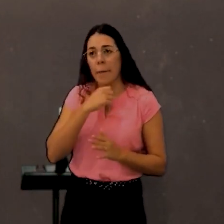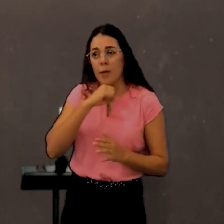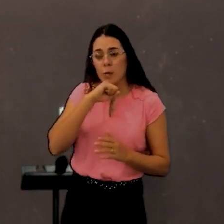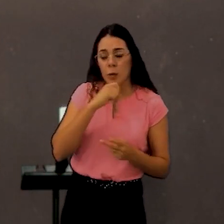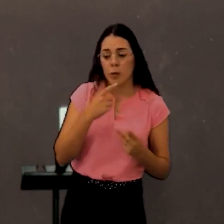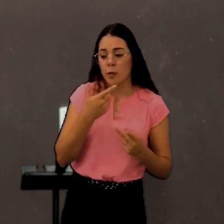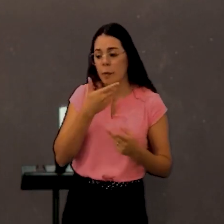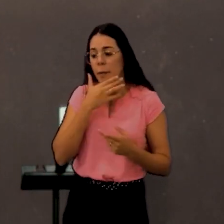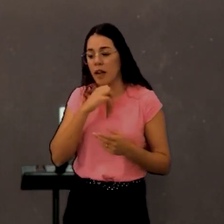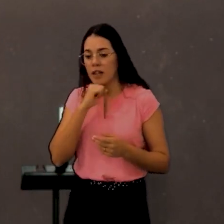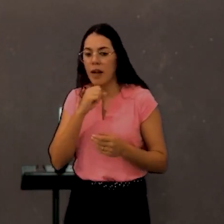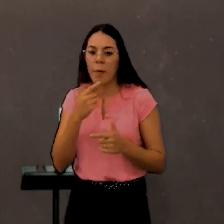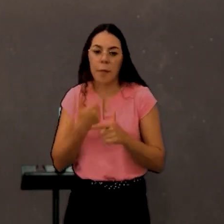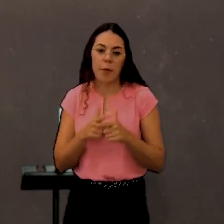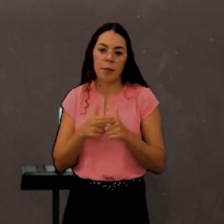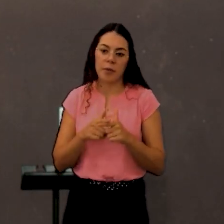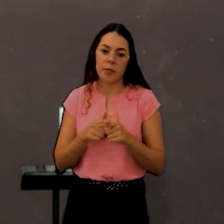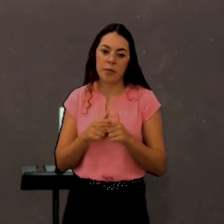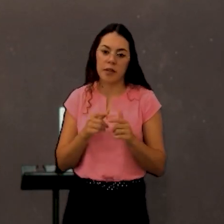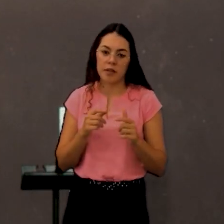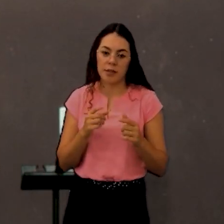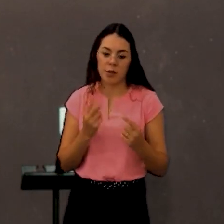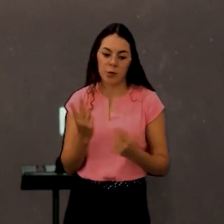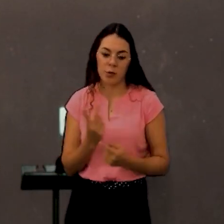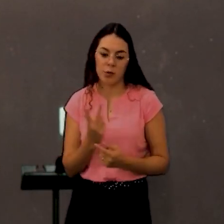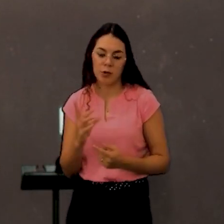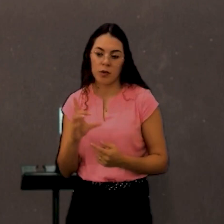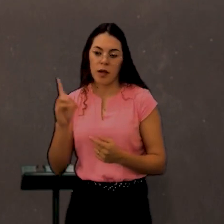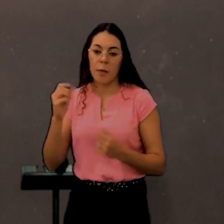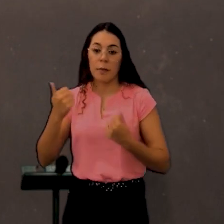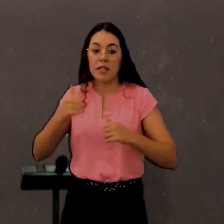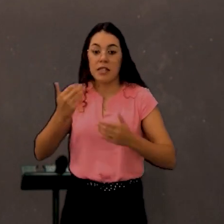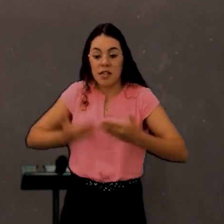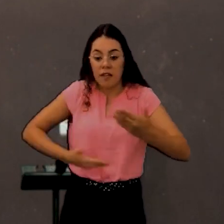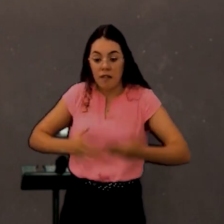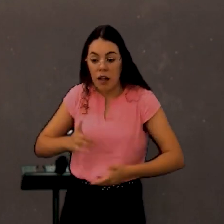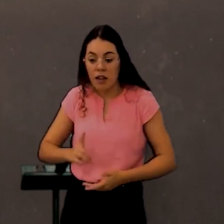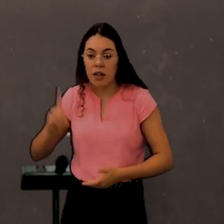esposa, ele está arrumando um problema com Deus. Ele precisa servir a Deus em primeiro lugar.